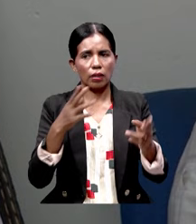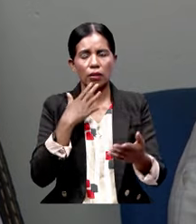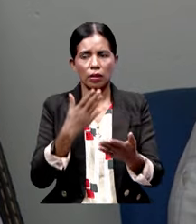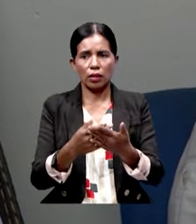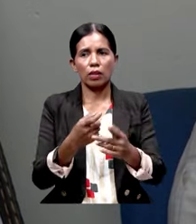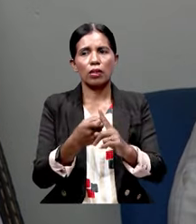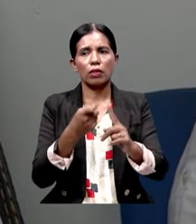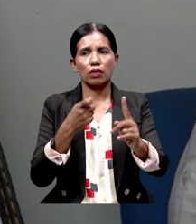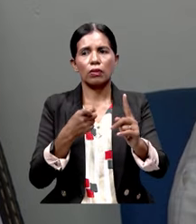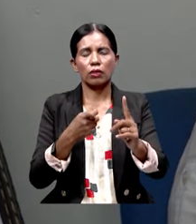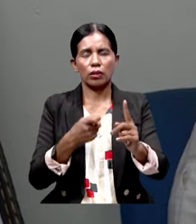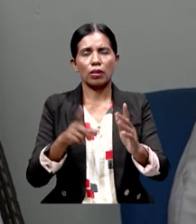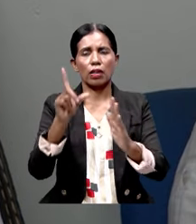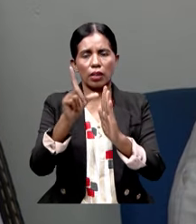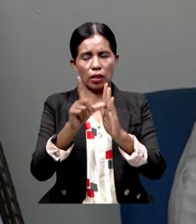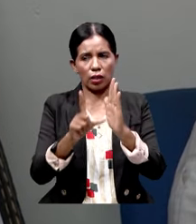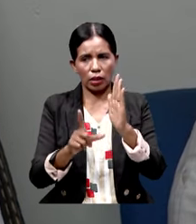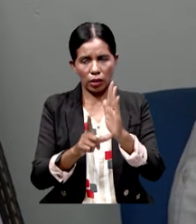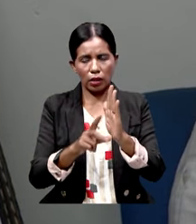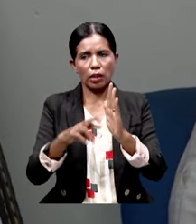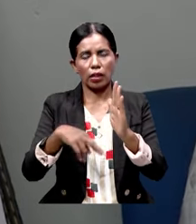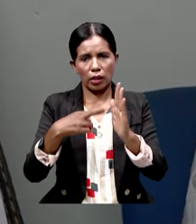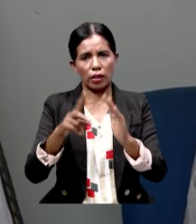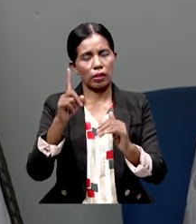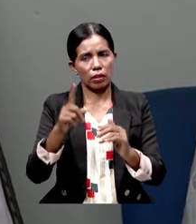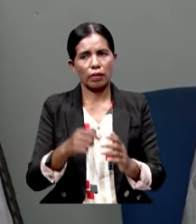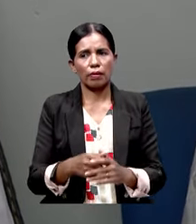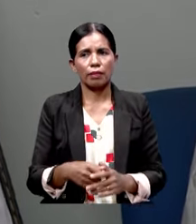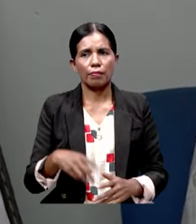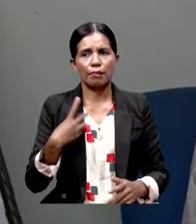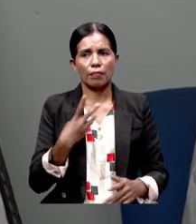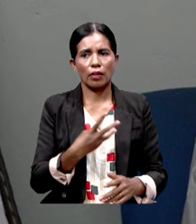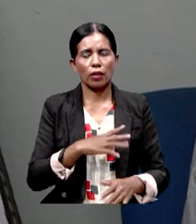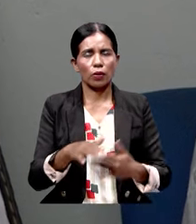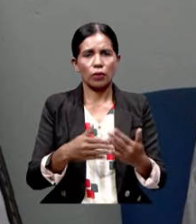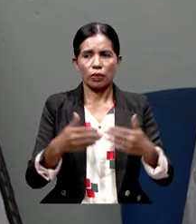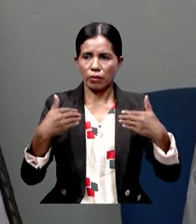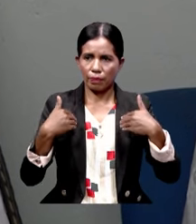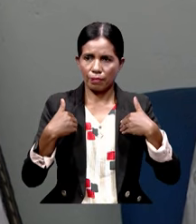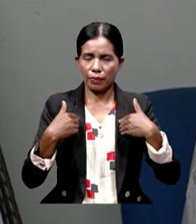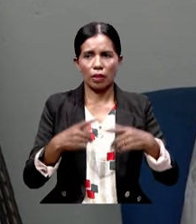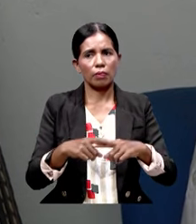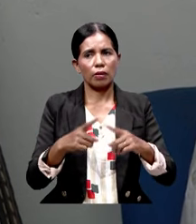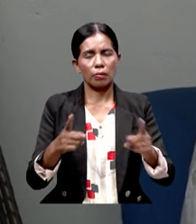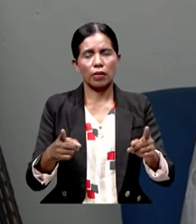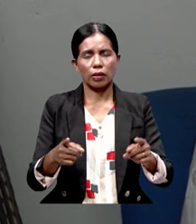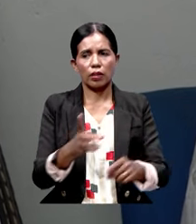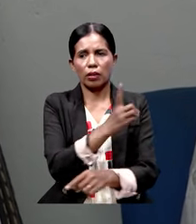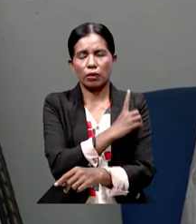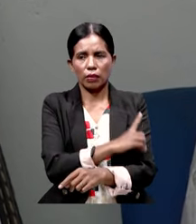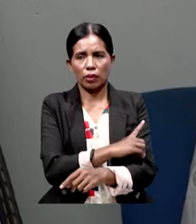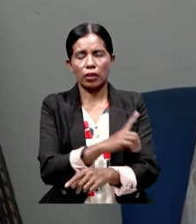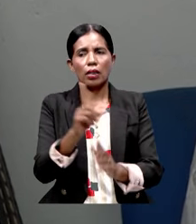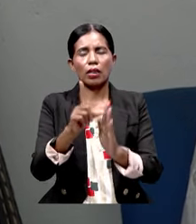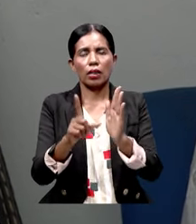si mecanismos formais, regulamento não lei. Ita hutu tu iha. Mas na defesa de lei de